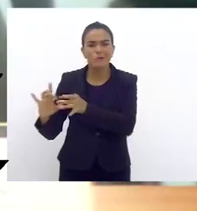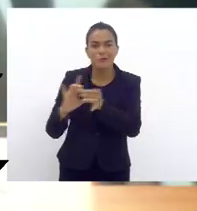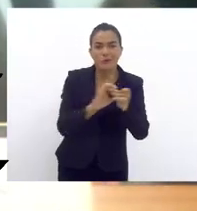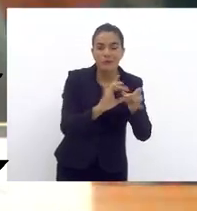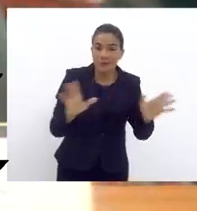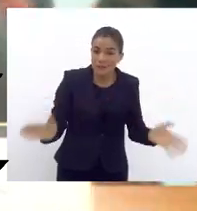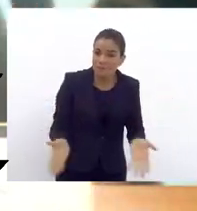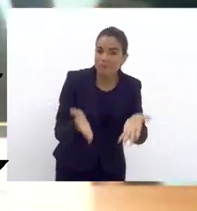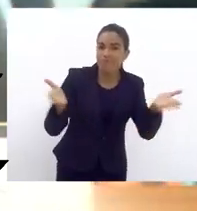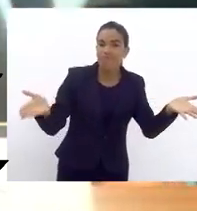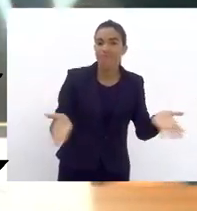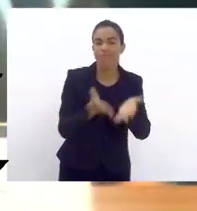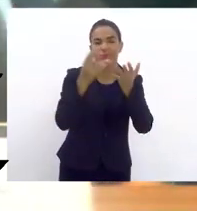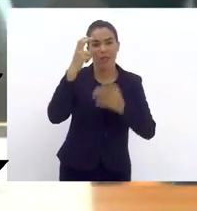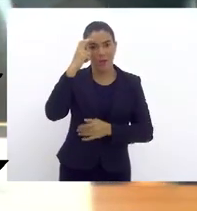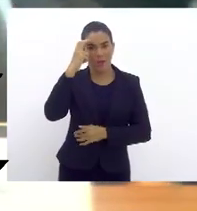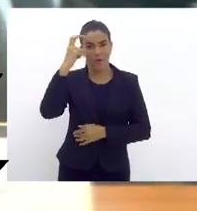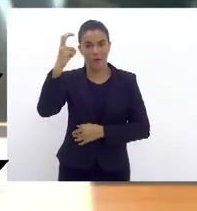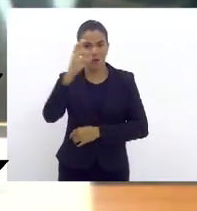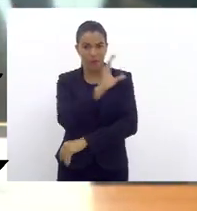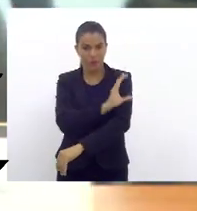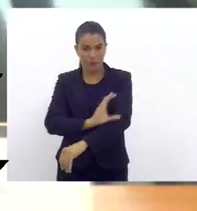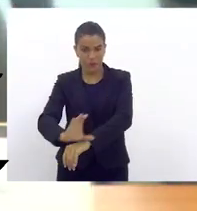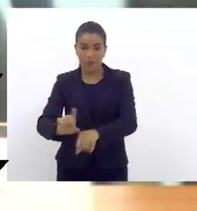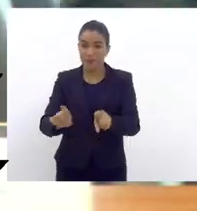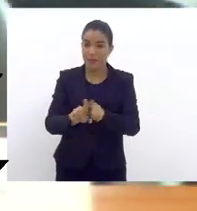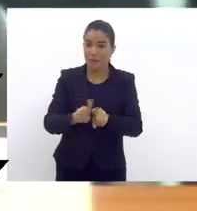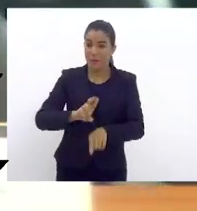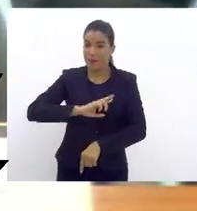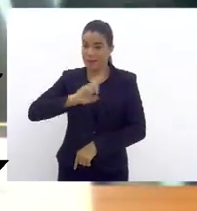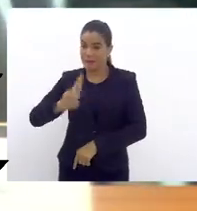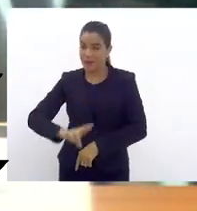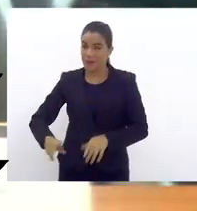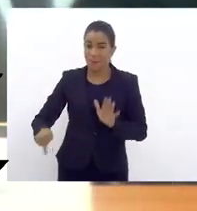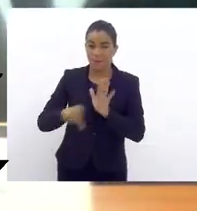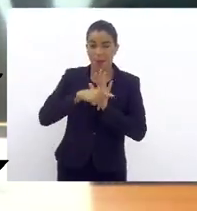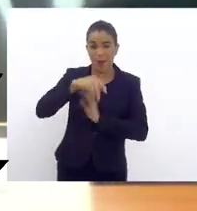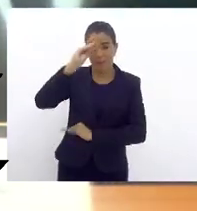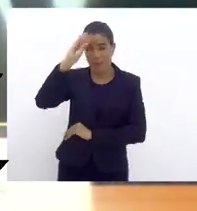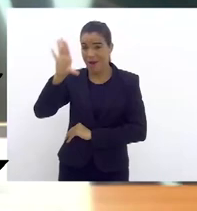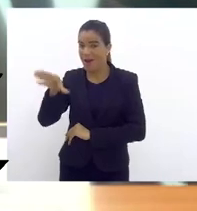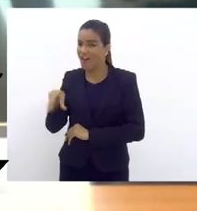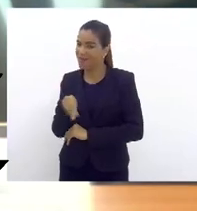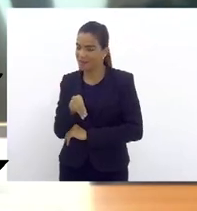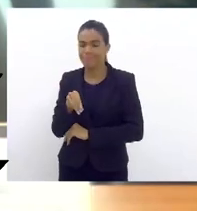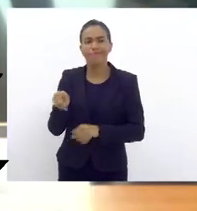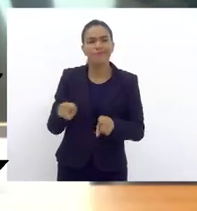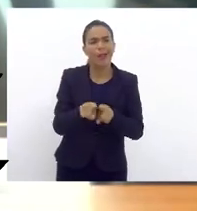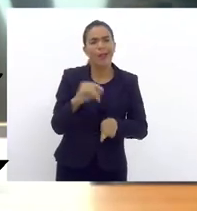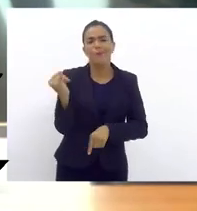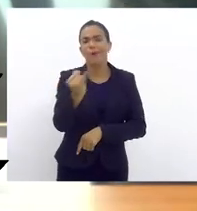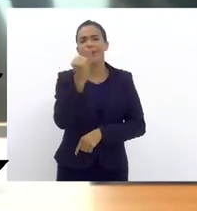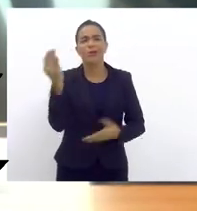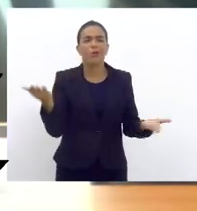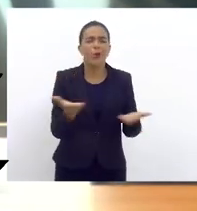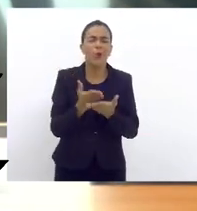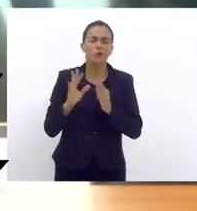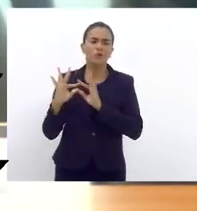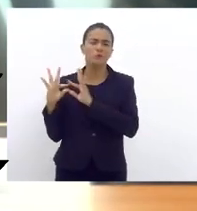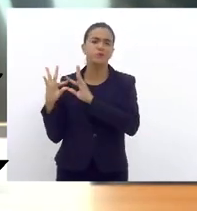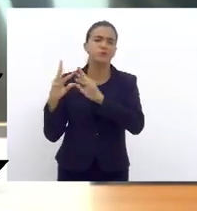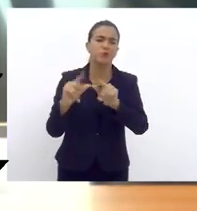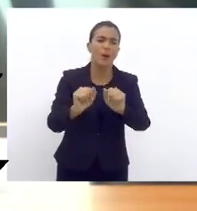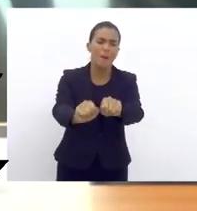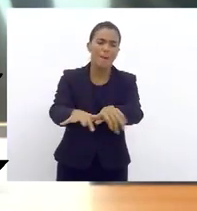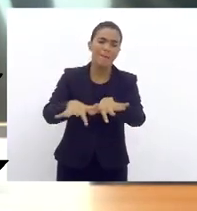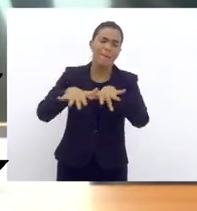promoção da cultura e da religiosidade de matriz africana então é muito importante que nós estejamos aqui hoje lutando esse